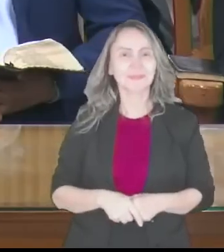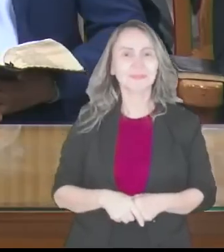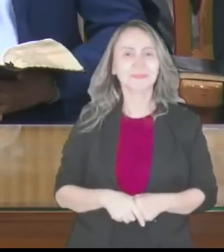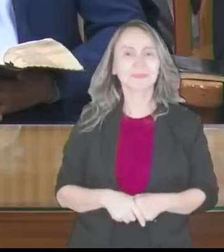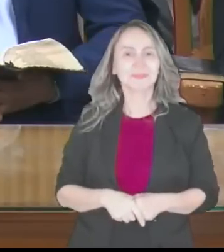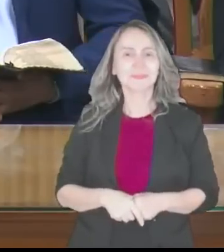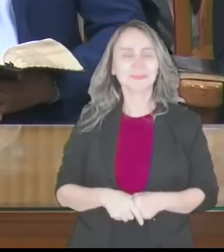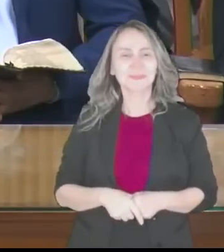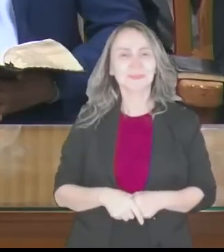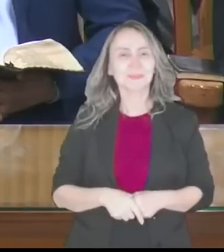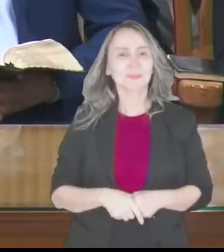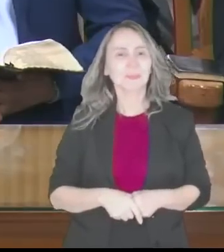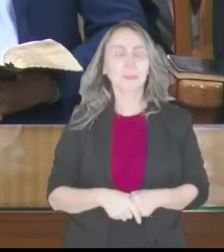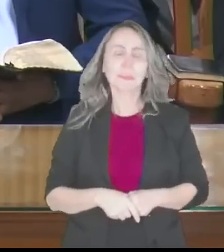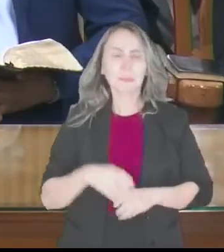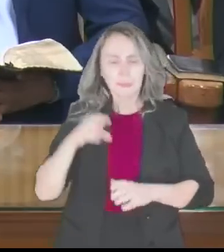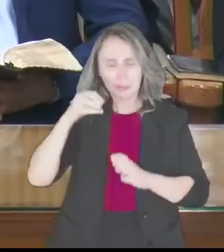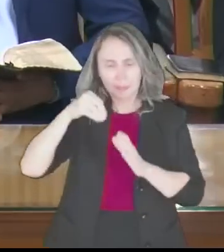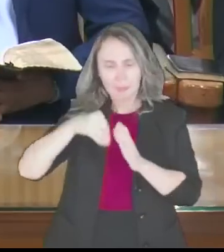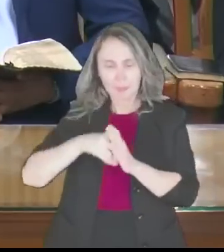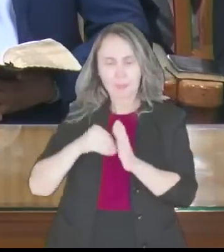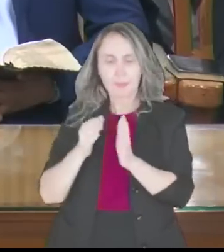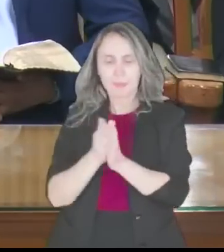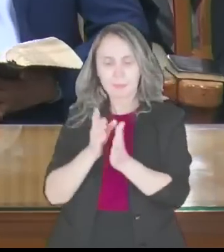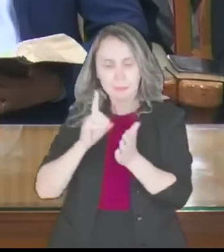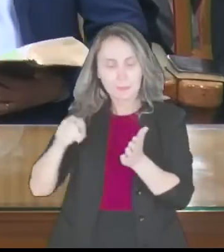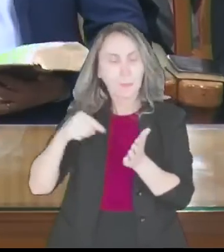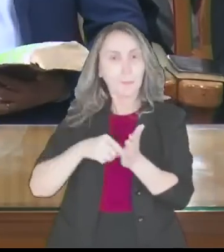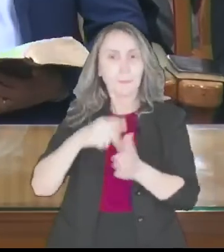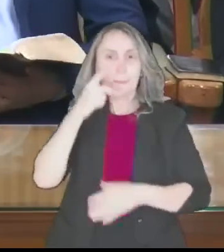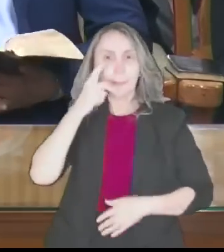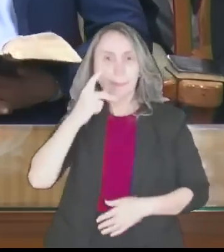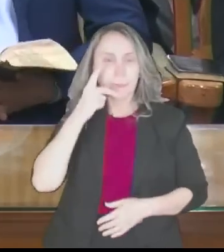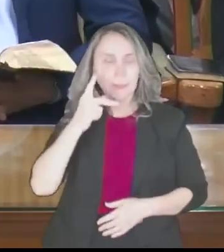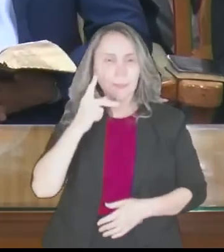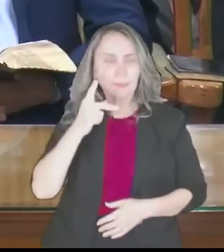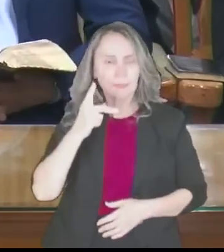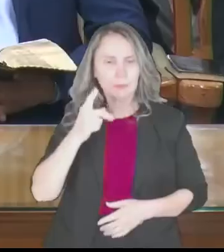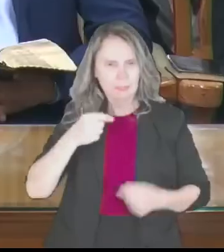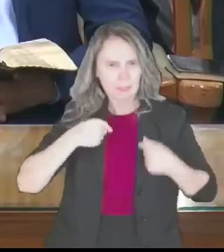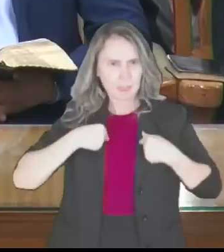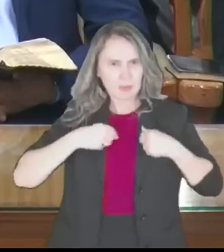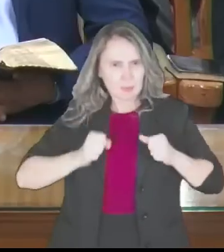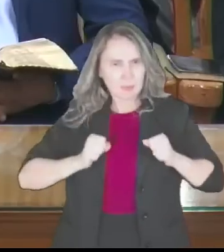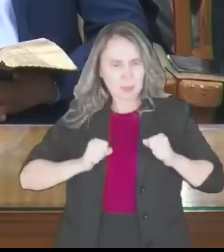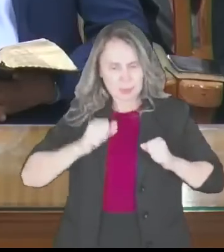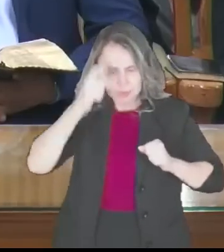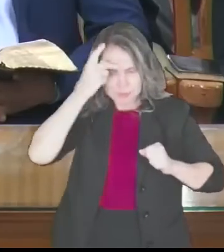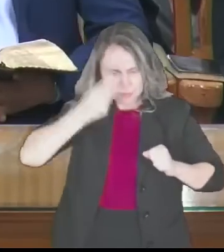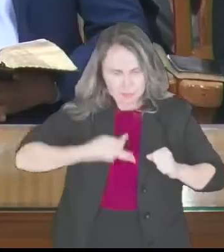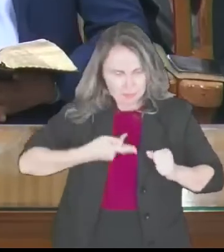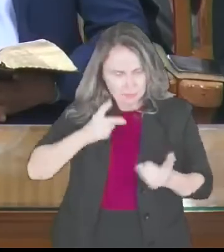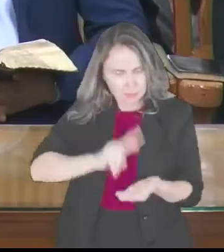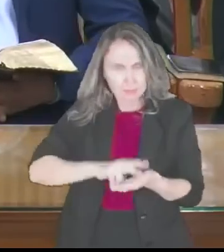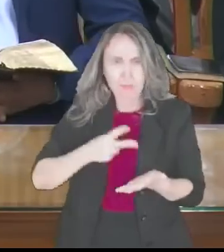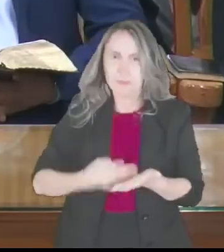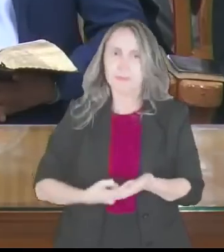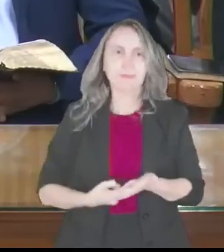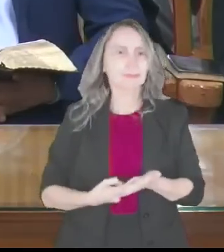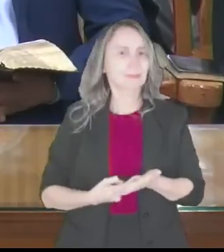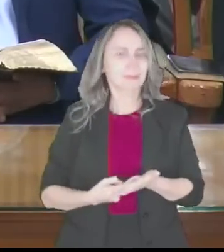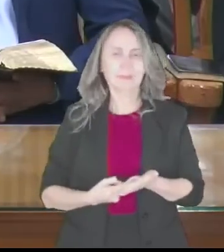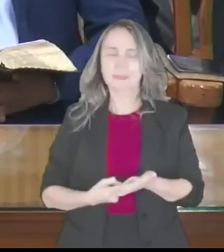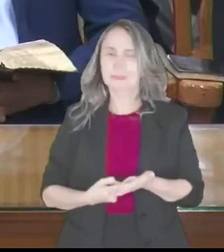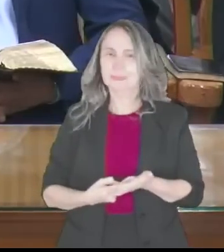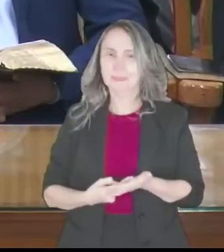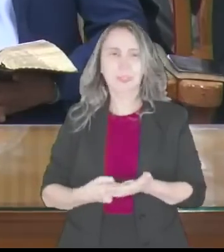nenhuma profecia da Escritura é de particular o que, irmãos? Interpretação. E todo mundo que quer interpretar por sua